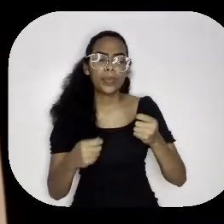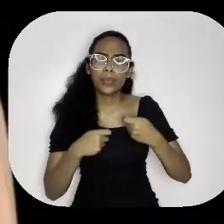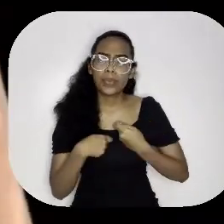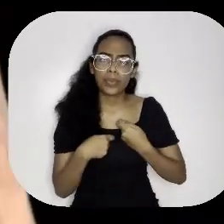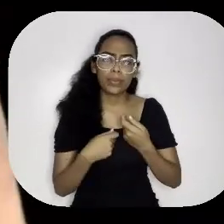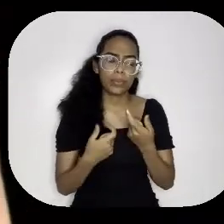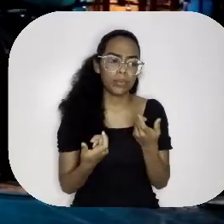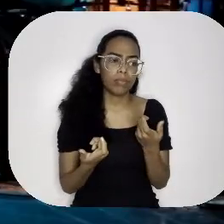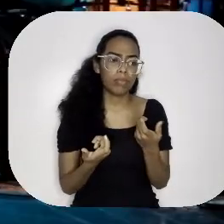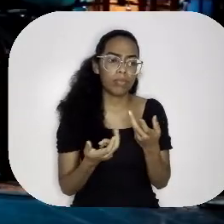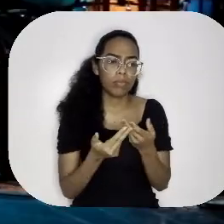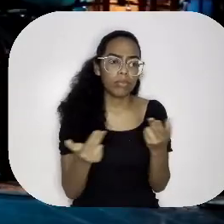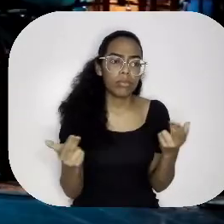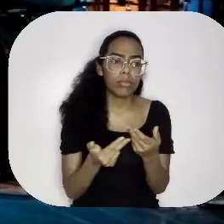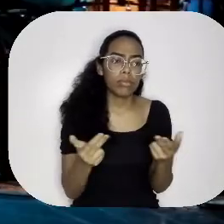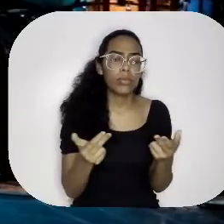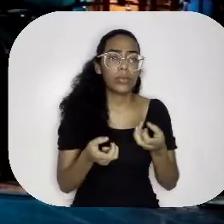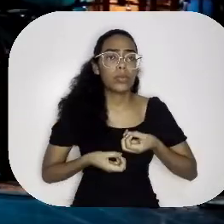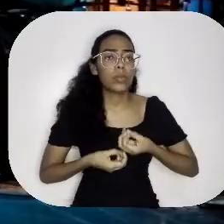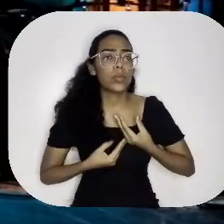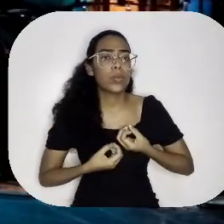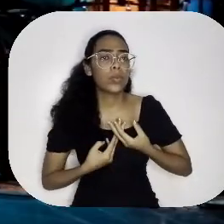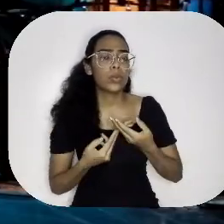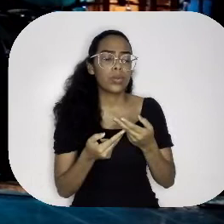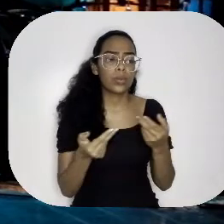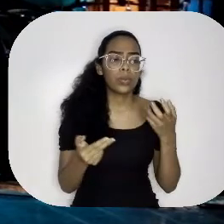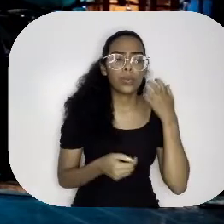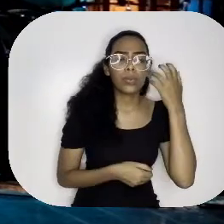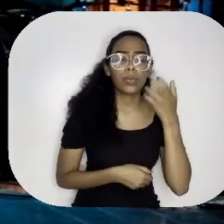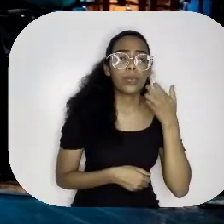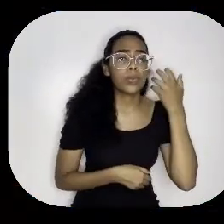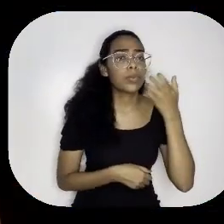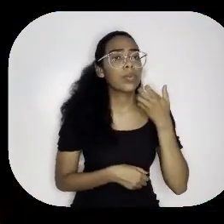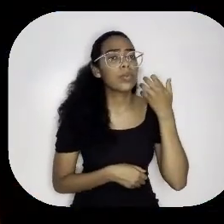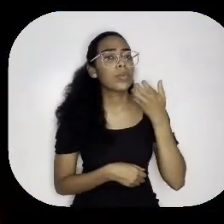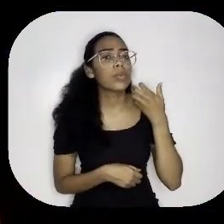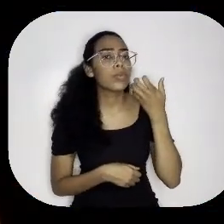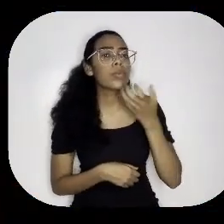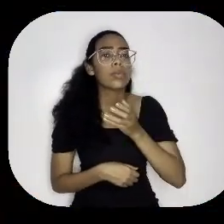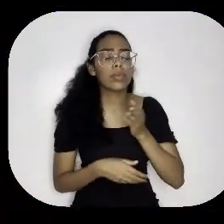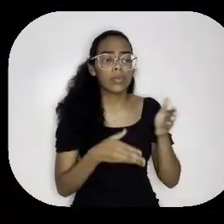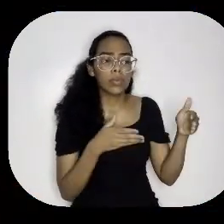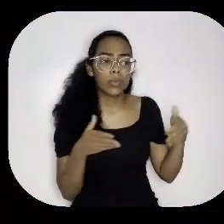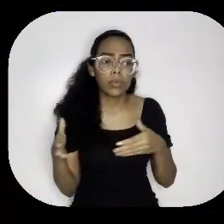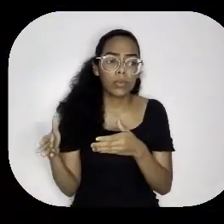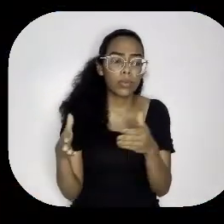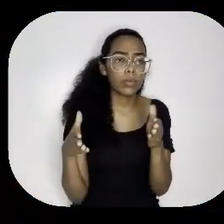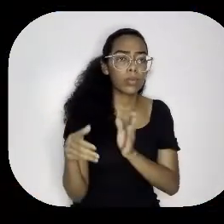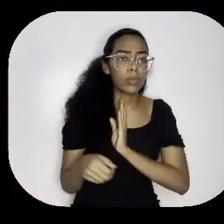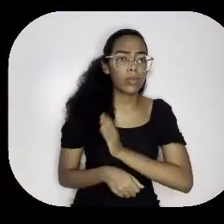compartilhar, fazer poema e canção. meu guia é o